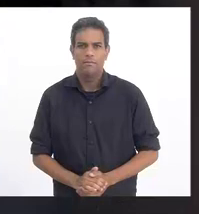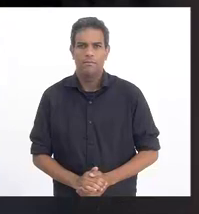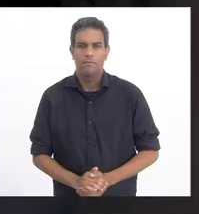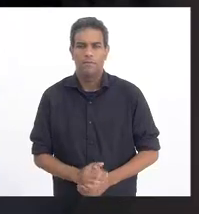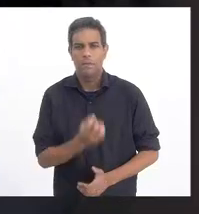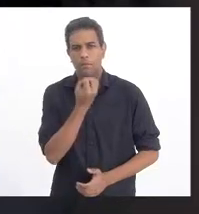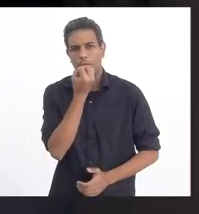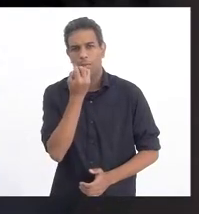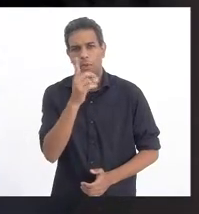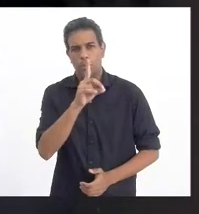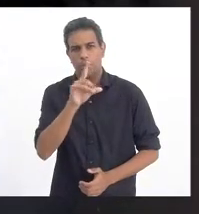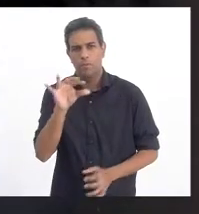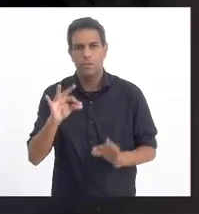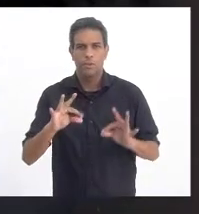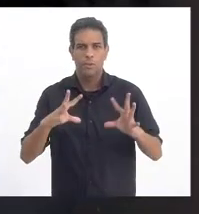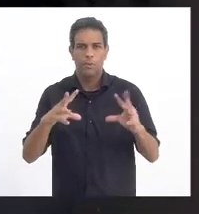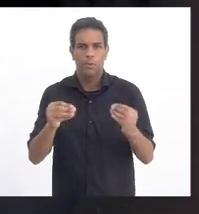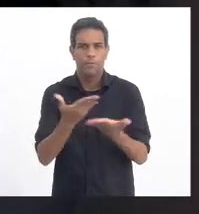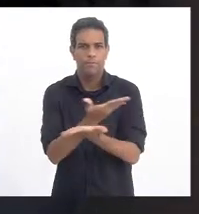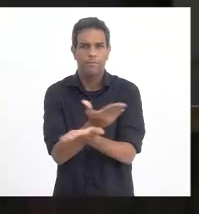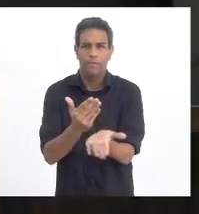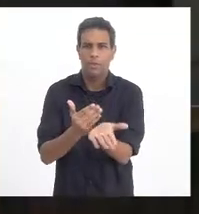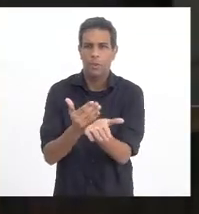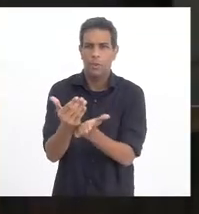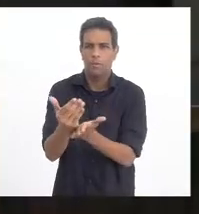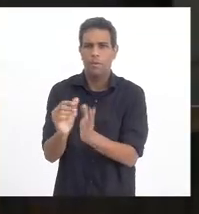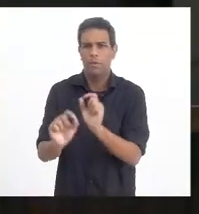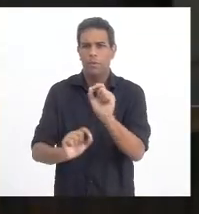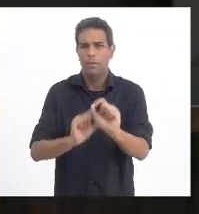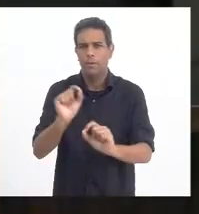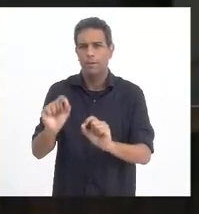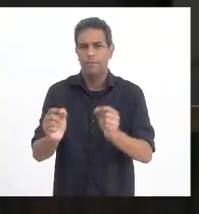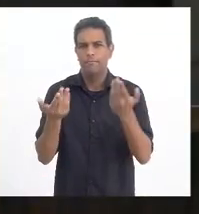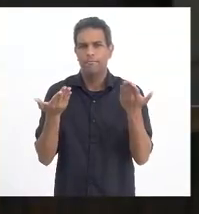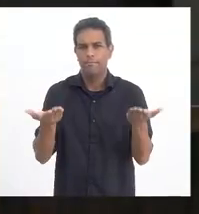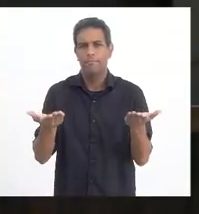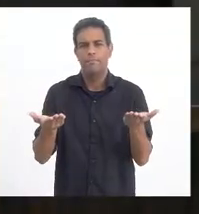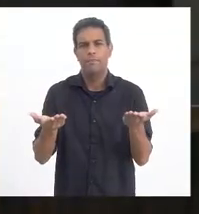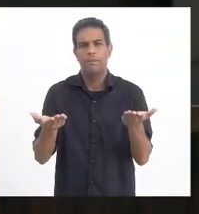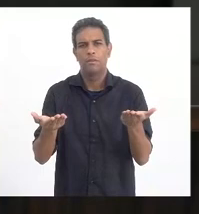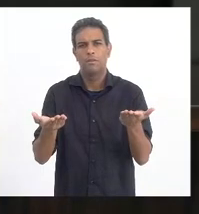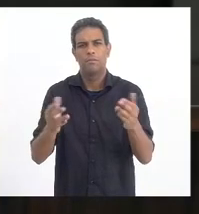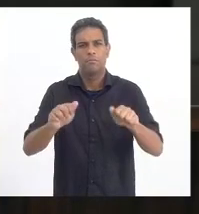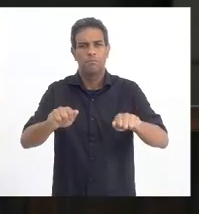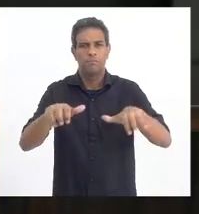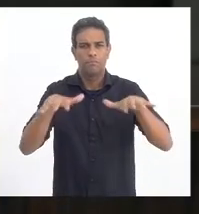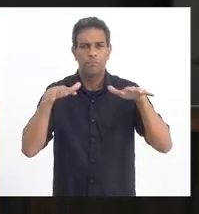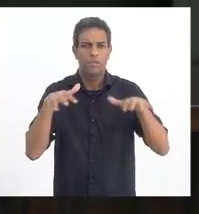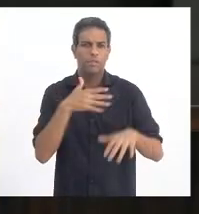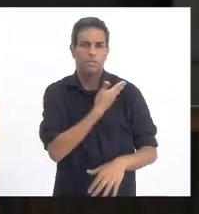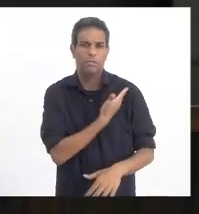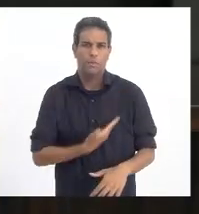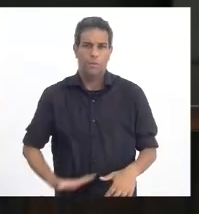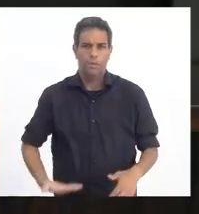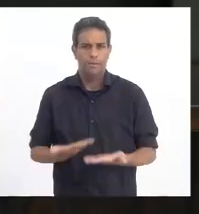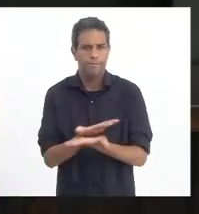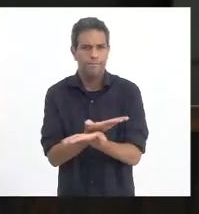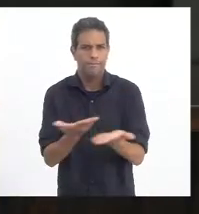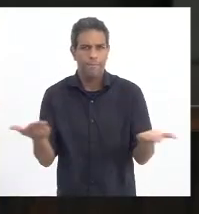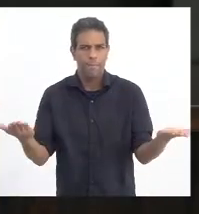é muito bom dia a todas EA todos damos início e a nossa audiência pública